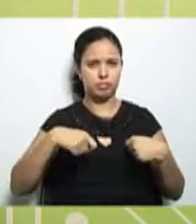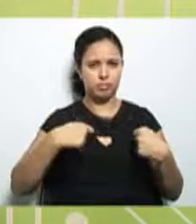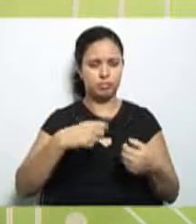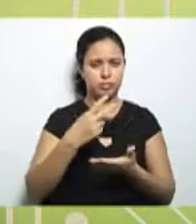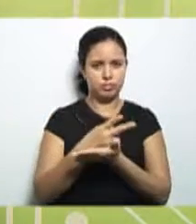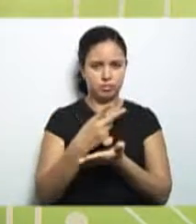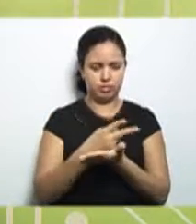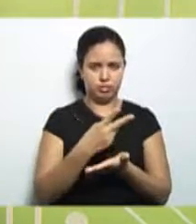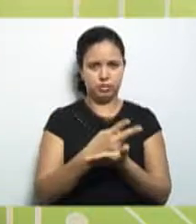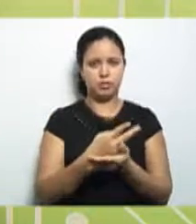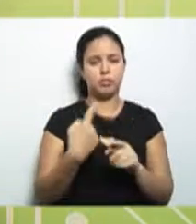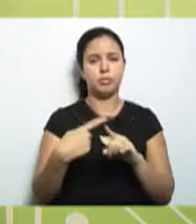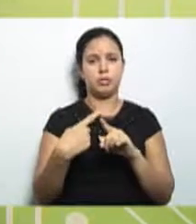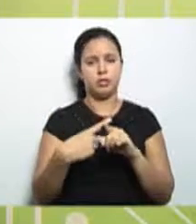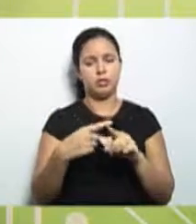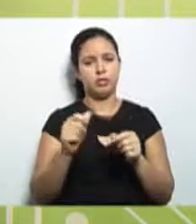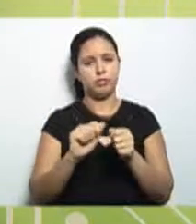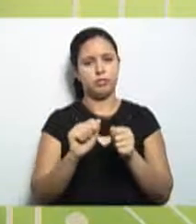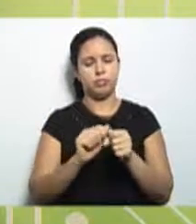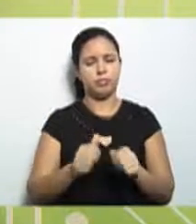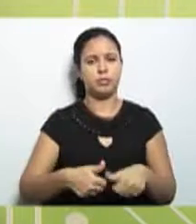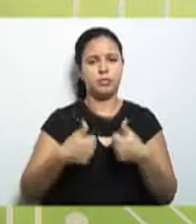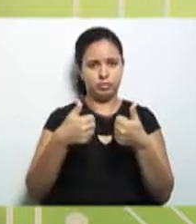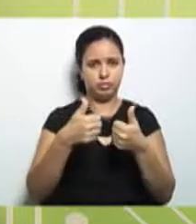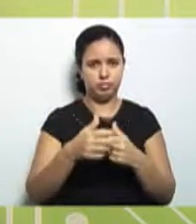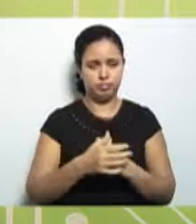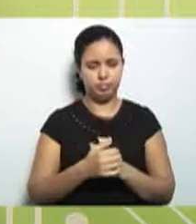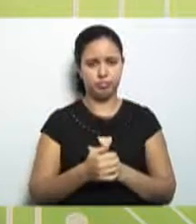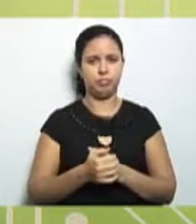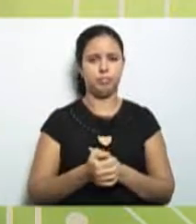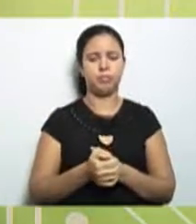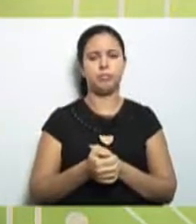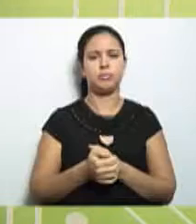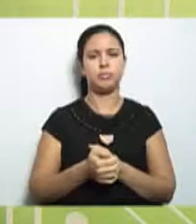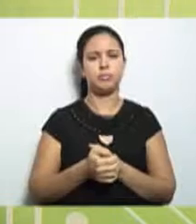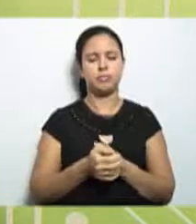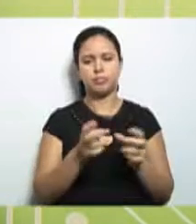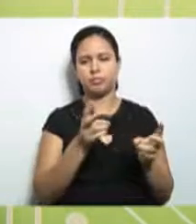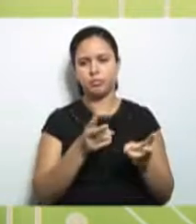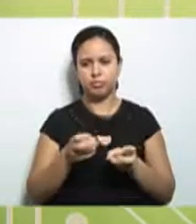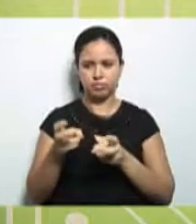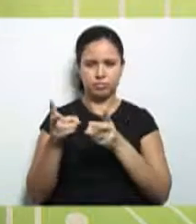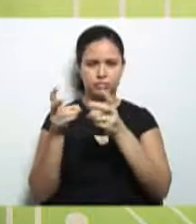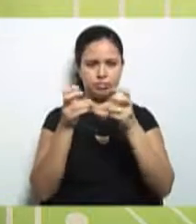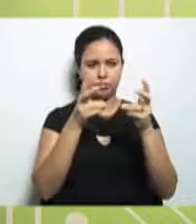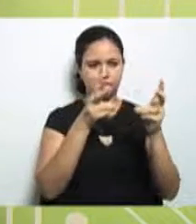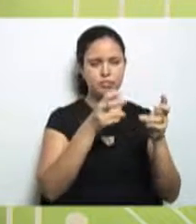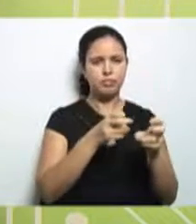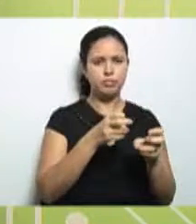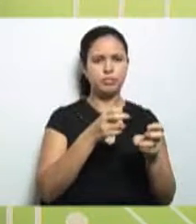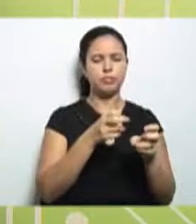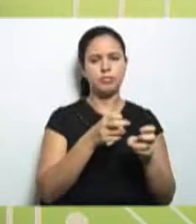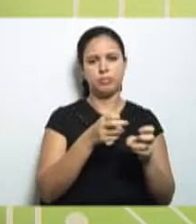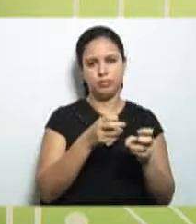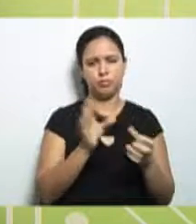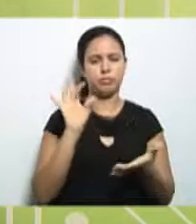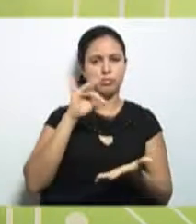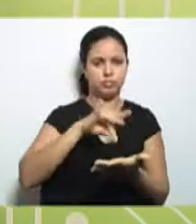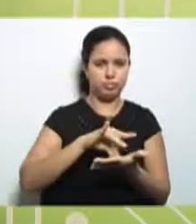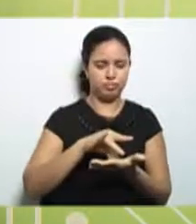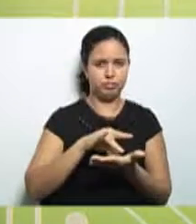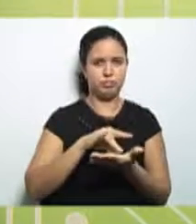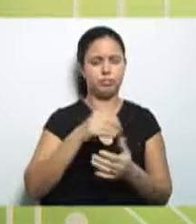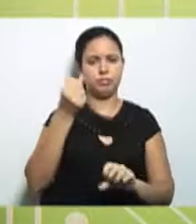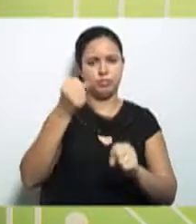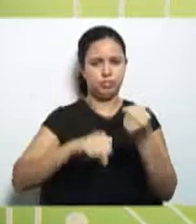cadarços, porque é isso que eu faço de melhor, né? Então, ele observou a realidade da fábrica e ele